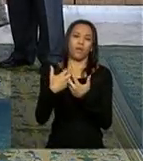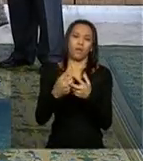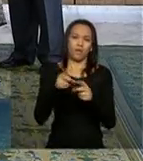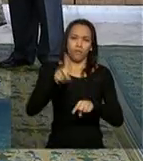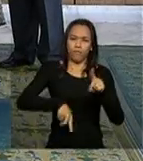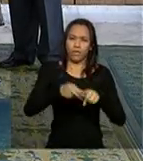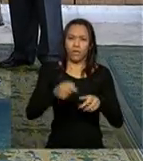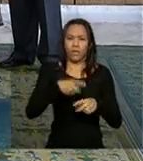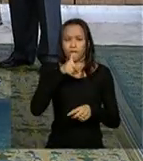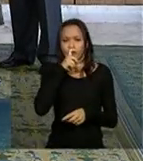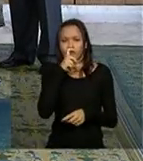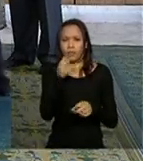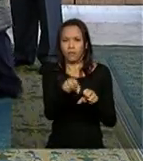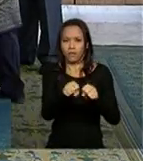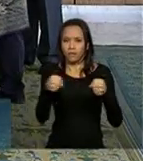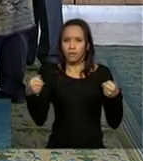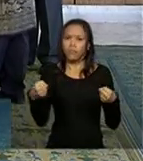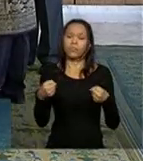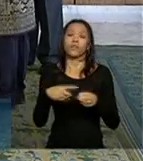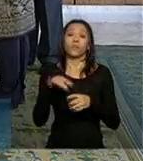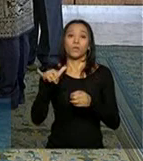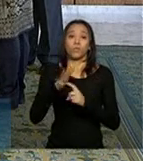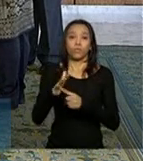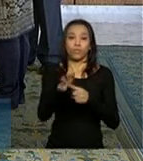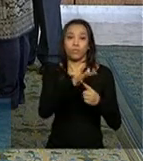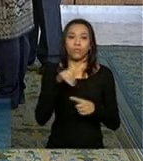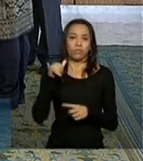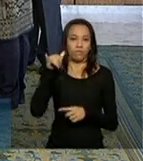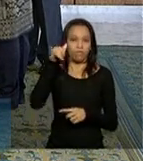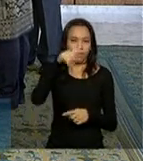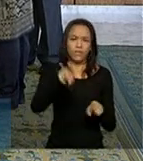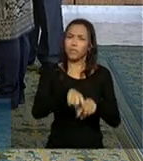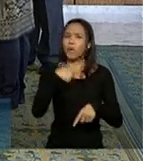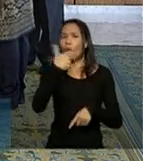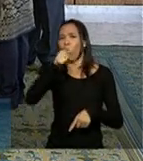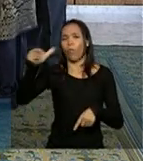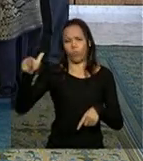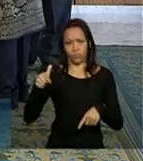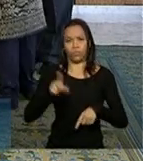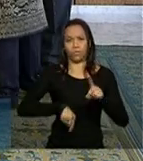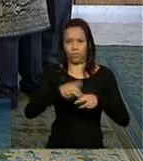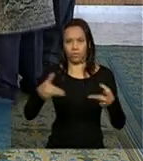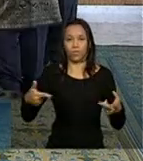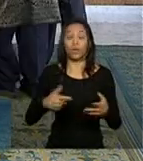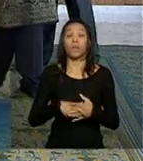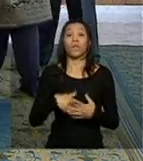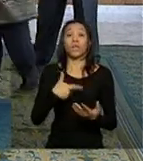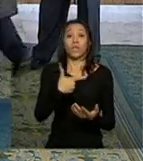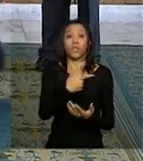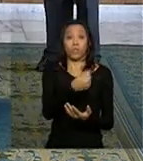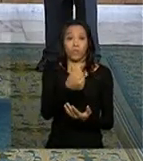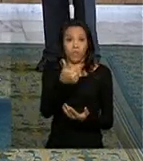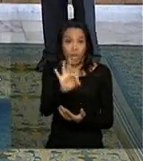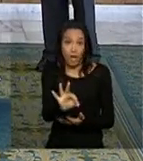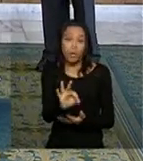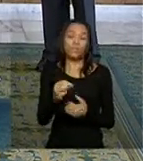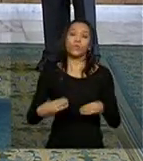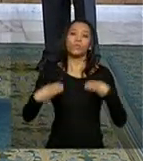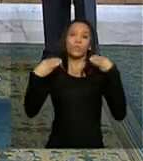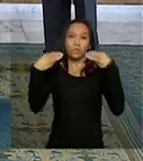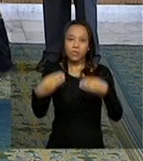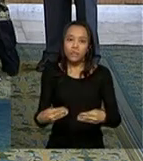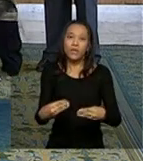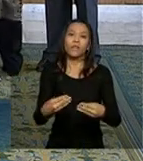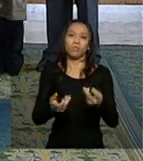eletrodomésticos, peças de metal, aeronaves, entre outros produtos. Em 2010, o Ministério do Desenvolvimento, Indústria